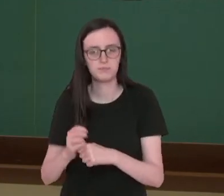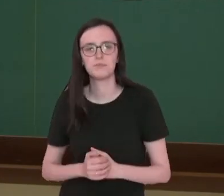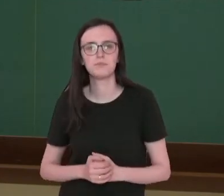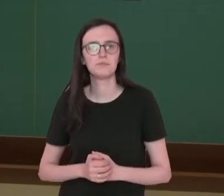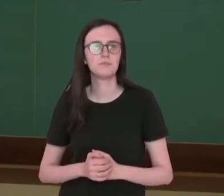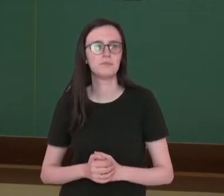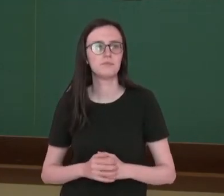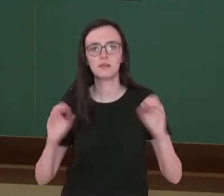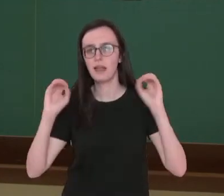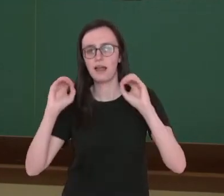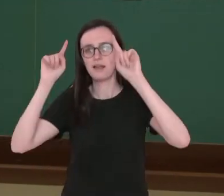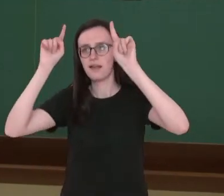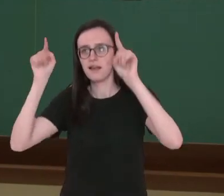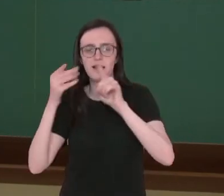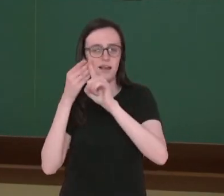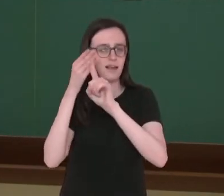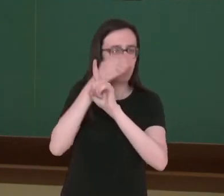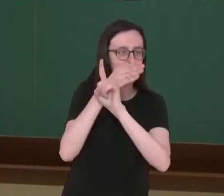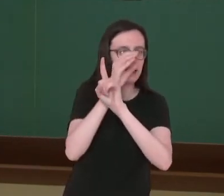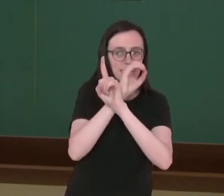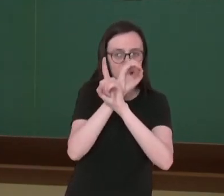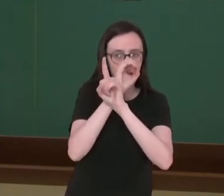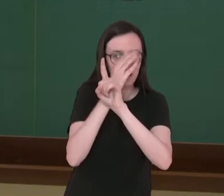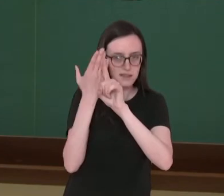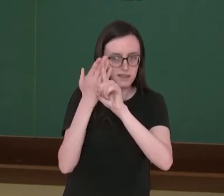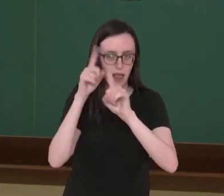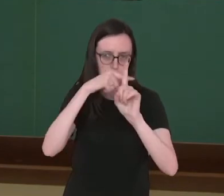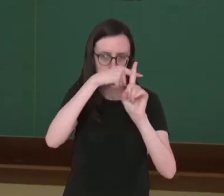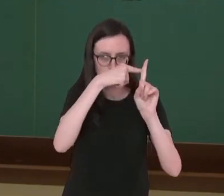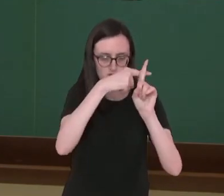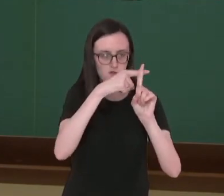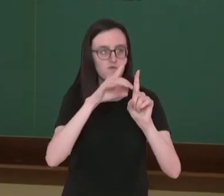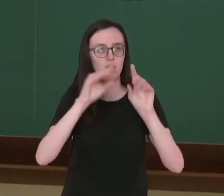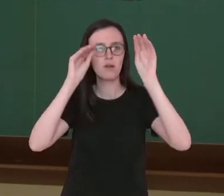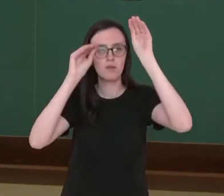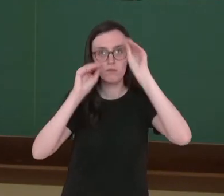não tem nada aqui, o sinal aqui na frente é positivo, é